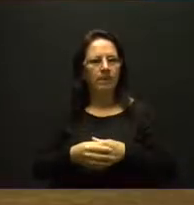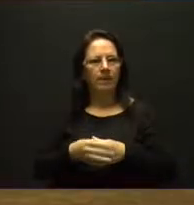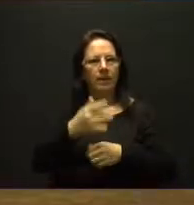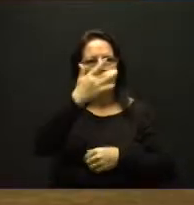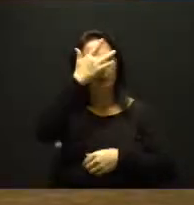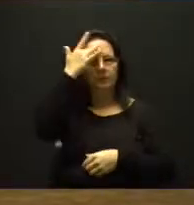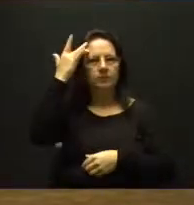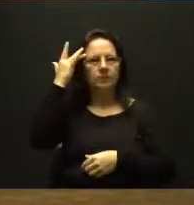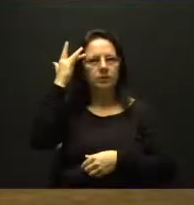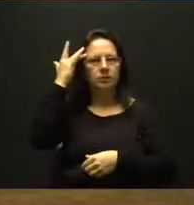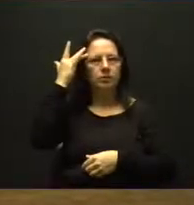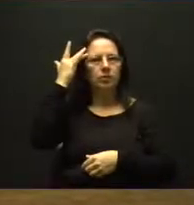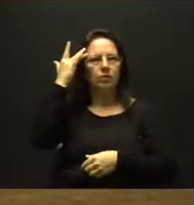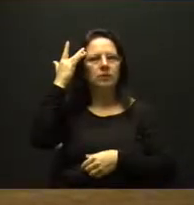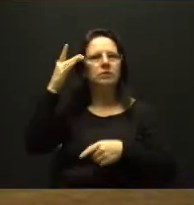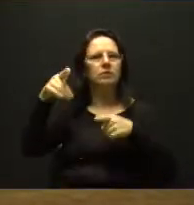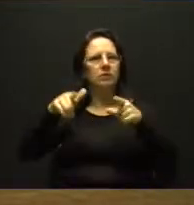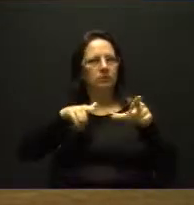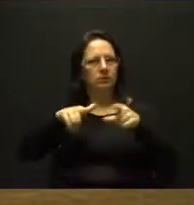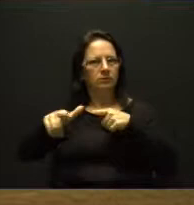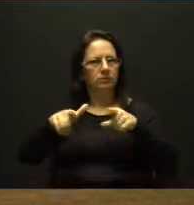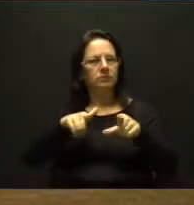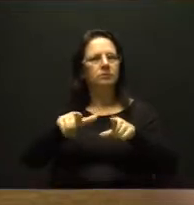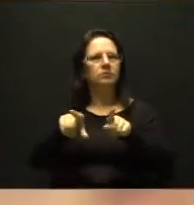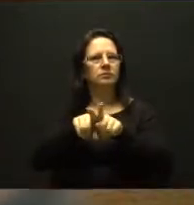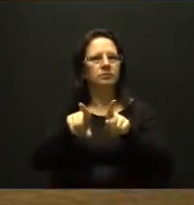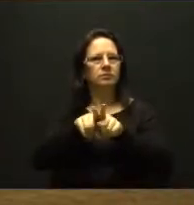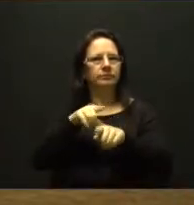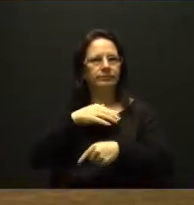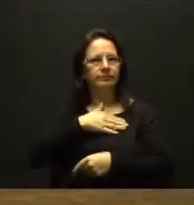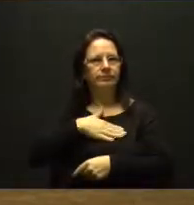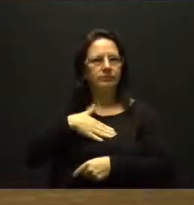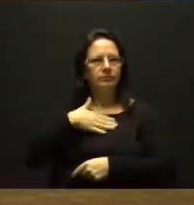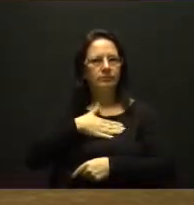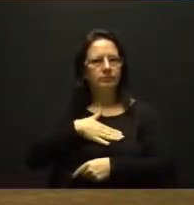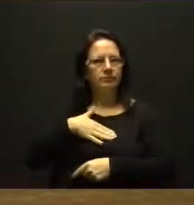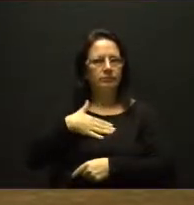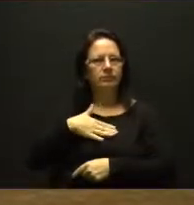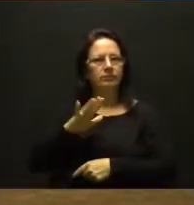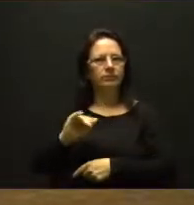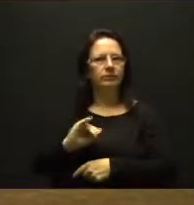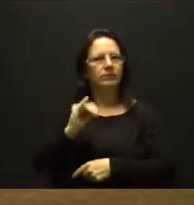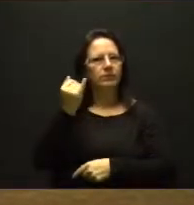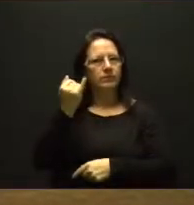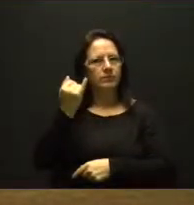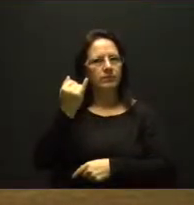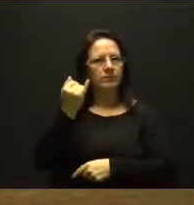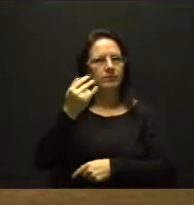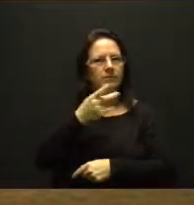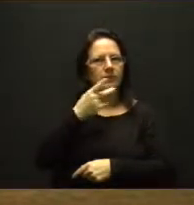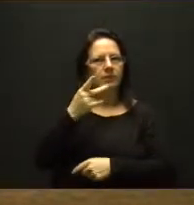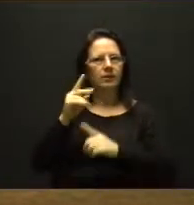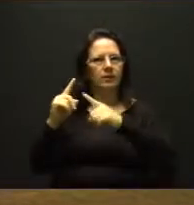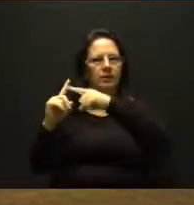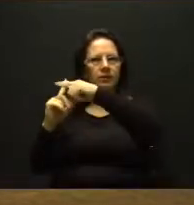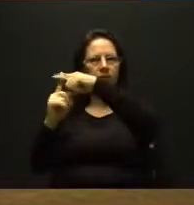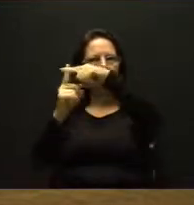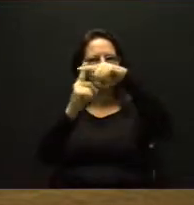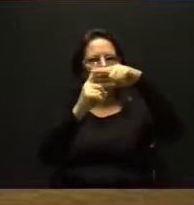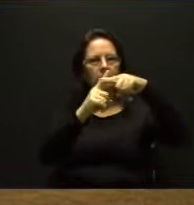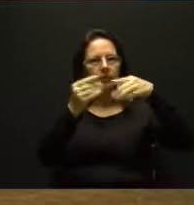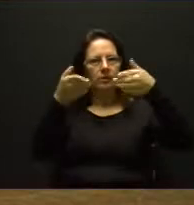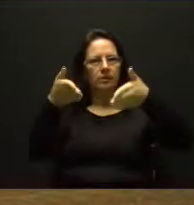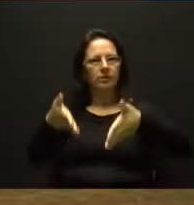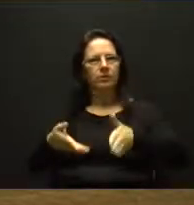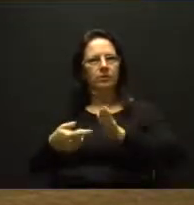pessoas que ali atuam eu também gostaria de ver também que aproveitar este momento para falar do cemitério municipal onde foi